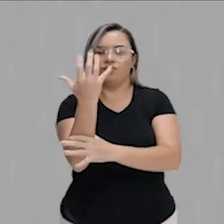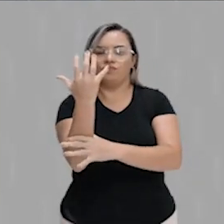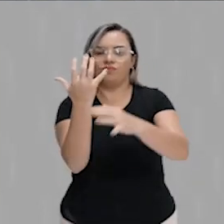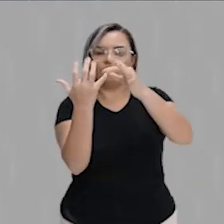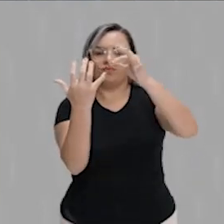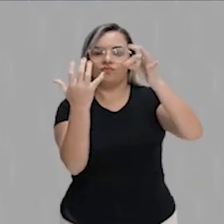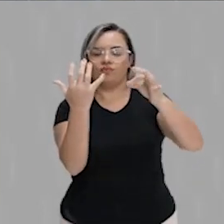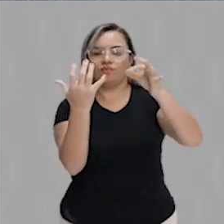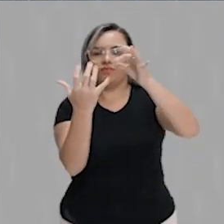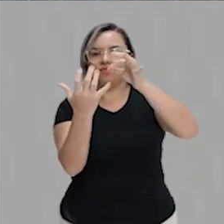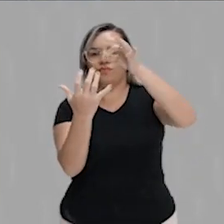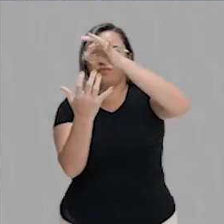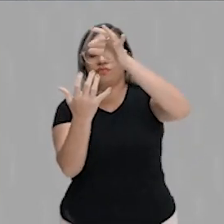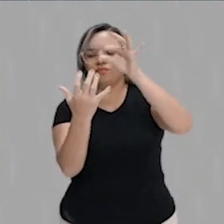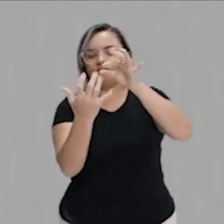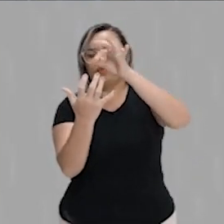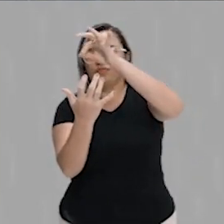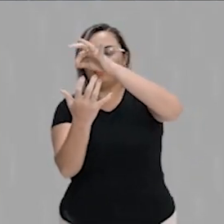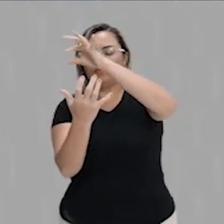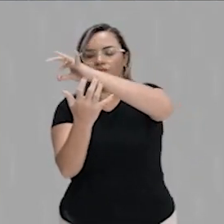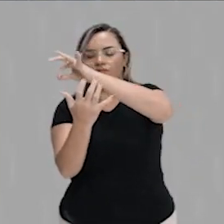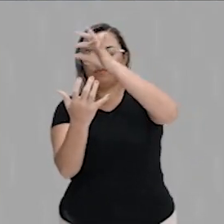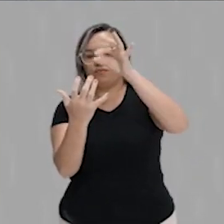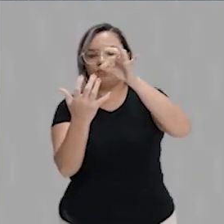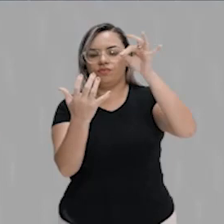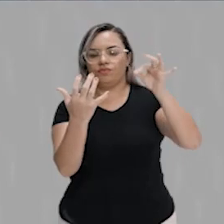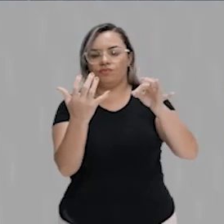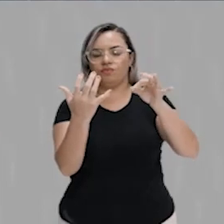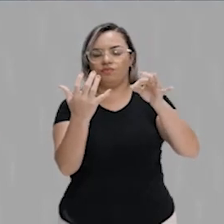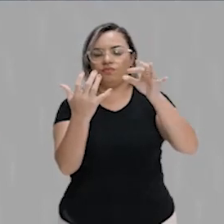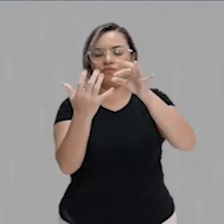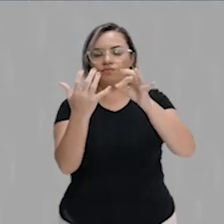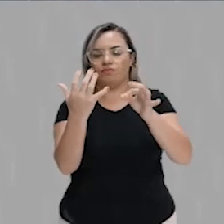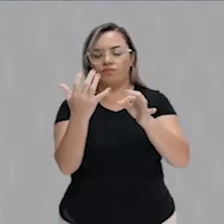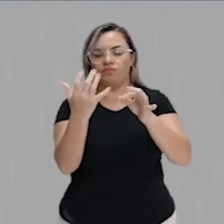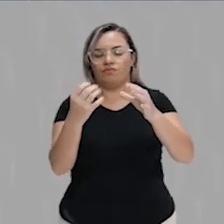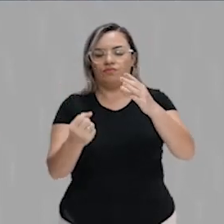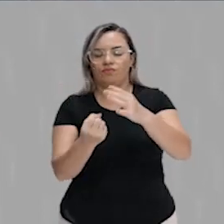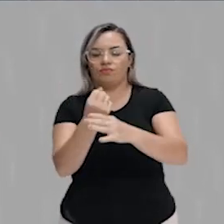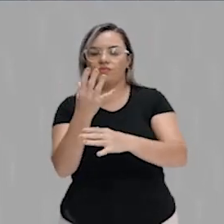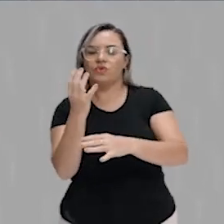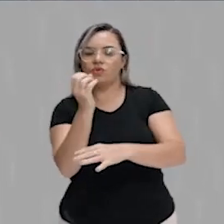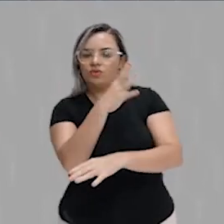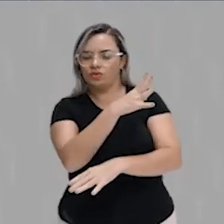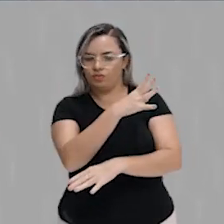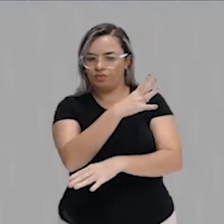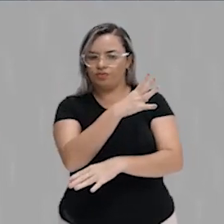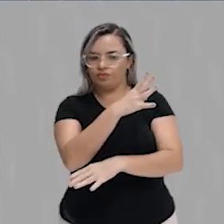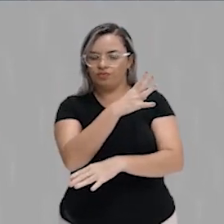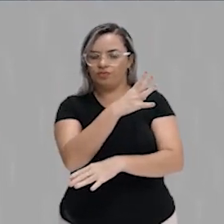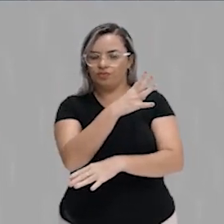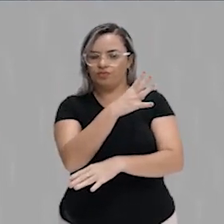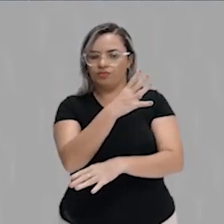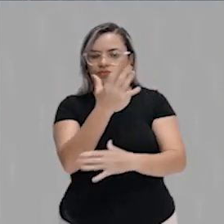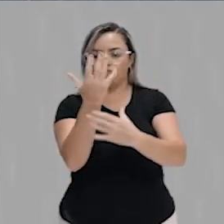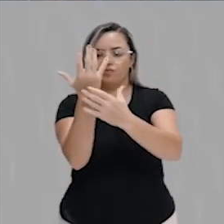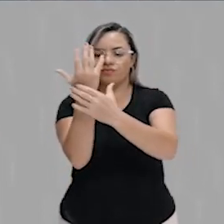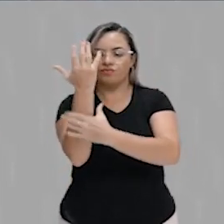ok? Ou seja, faz com que nasçam folhas em determinadas áreas do